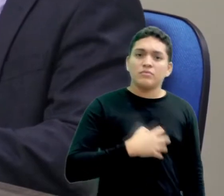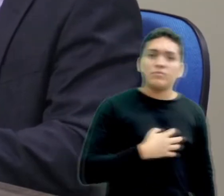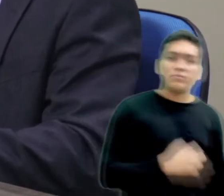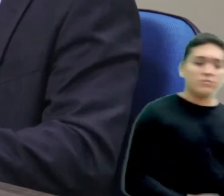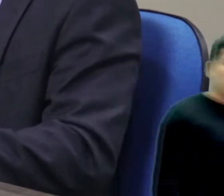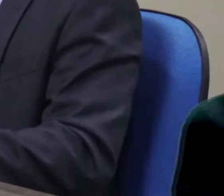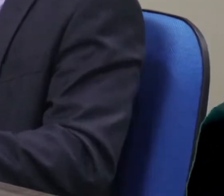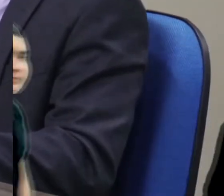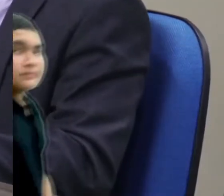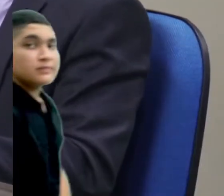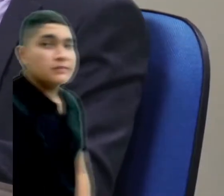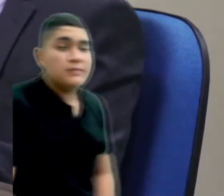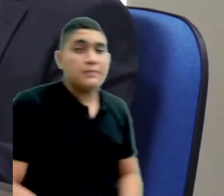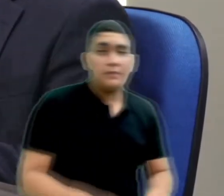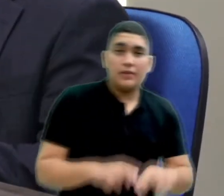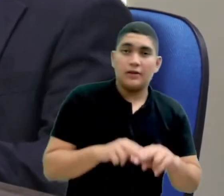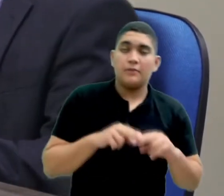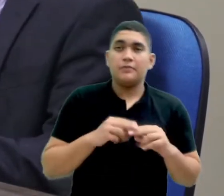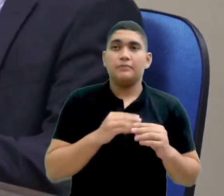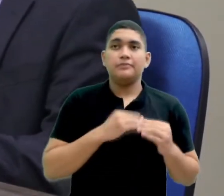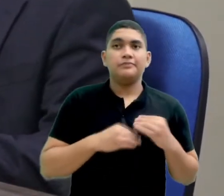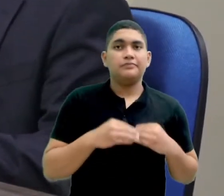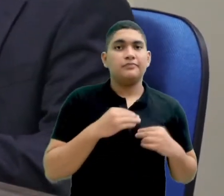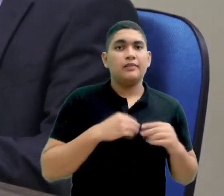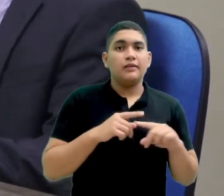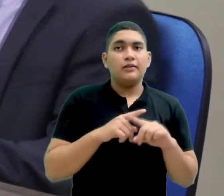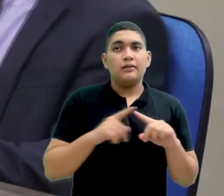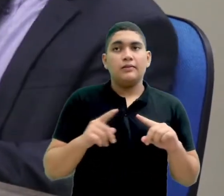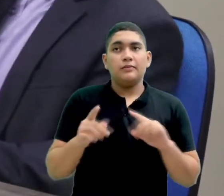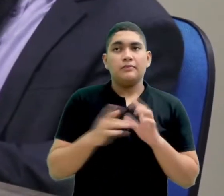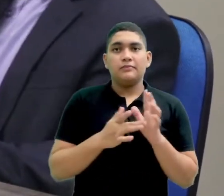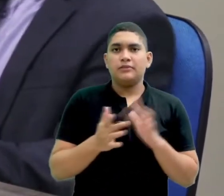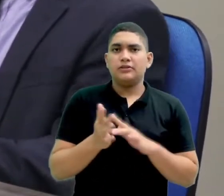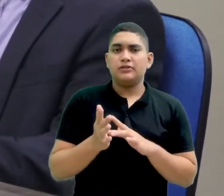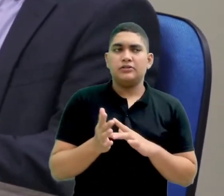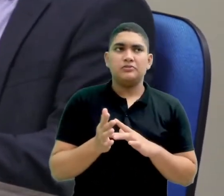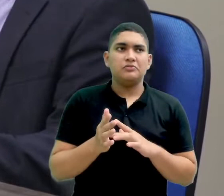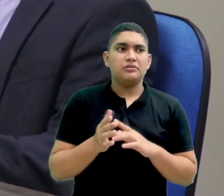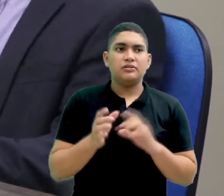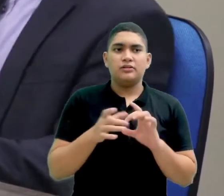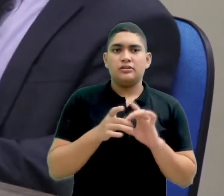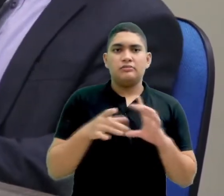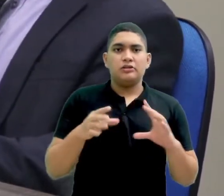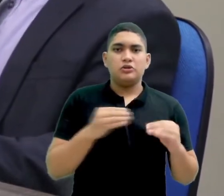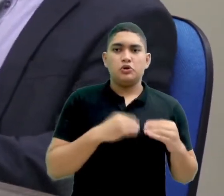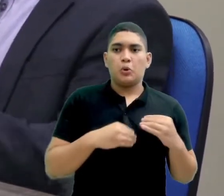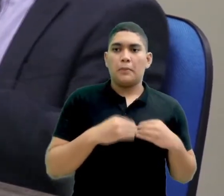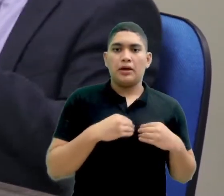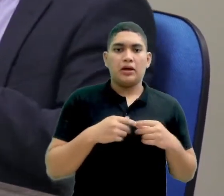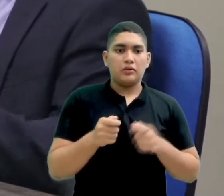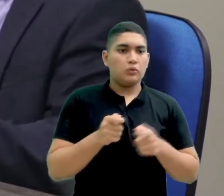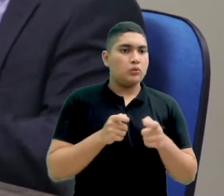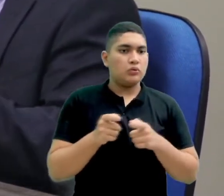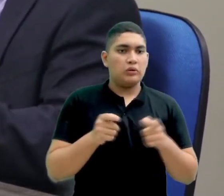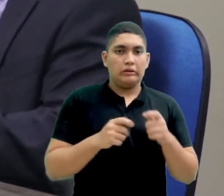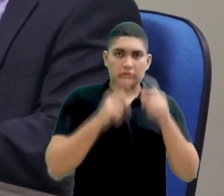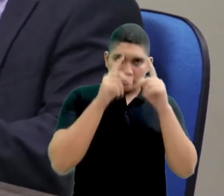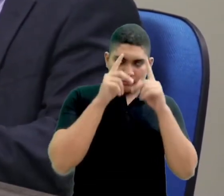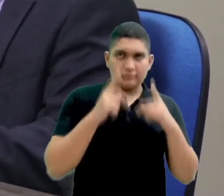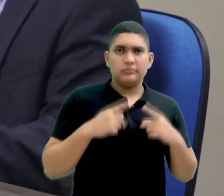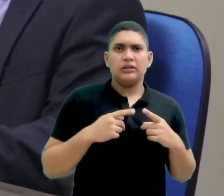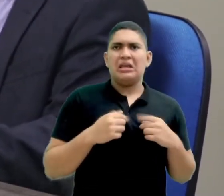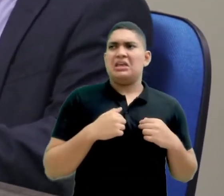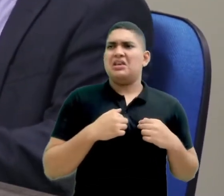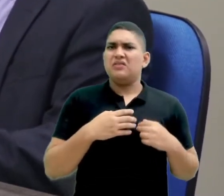contra o pecado, mas ele não permitiu que o dominasse de forma alguma e que ficasse à noite, odioso de